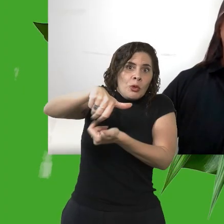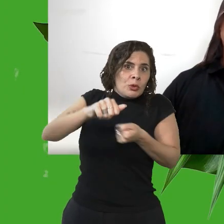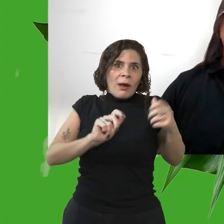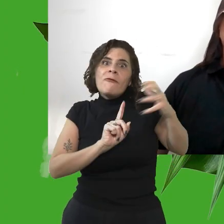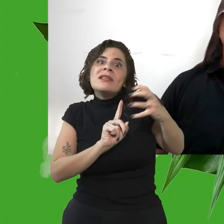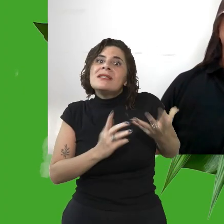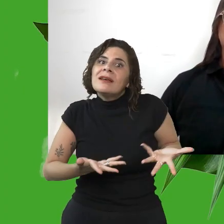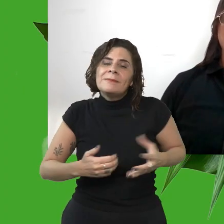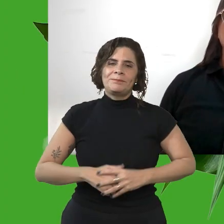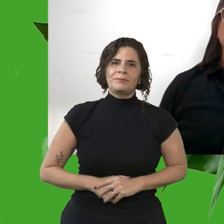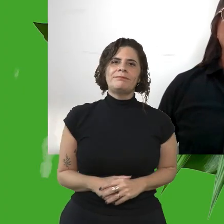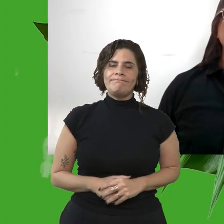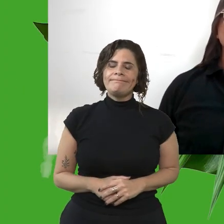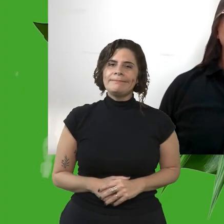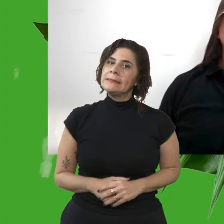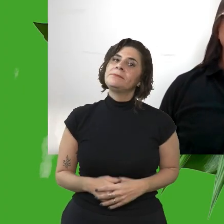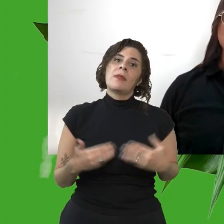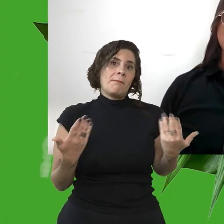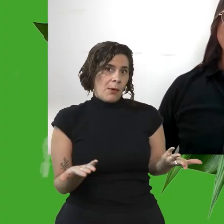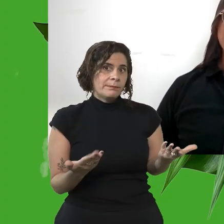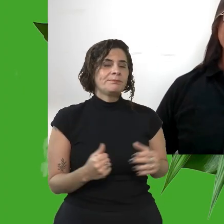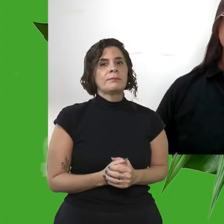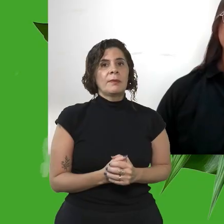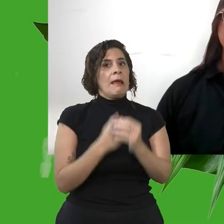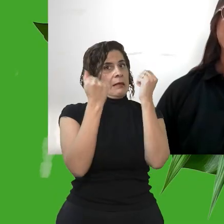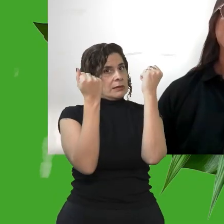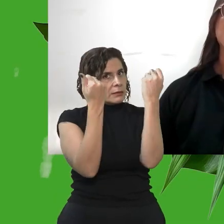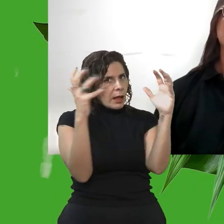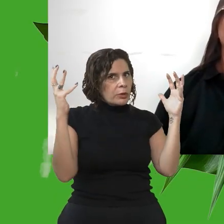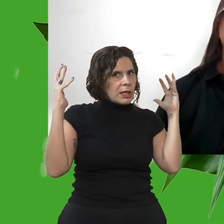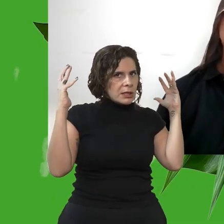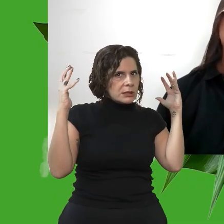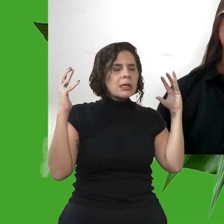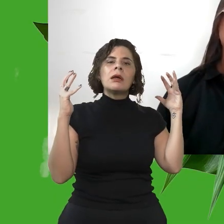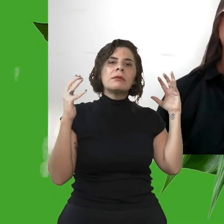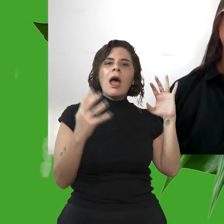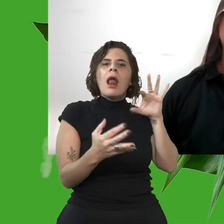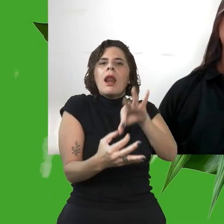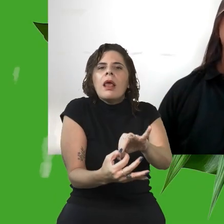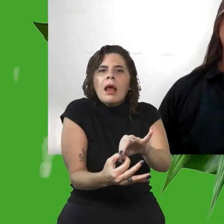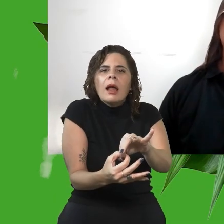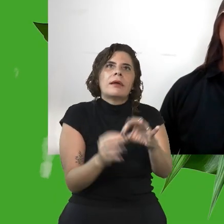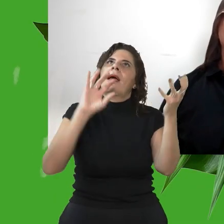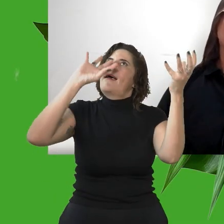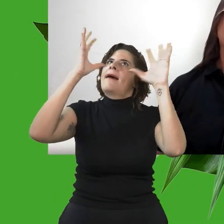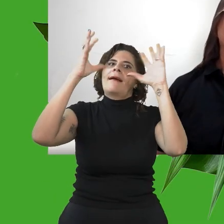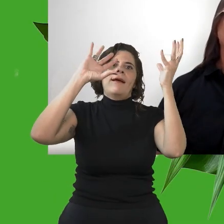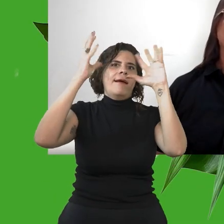Bom, a natureza ela está intimamente ligada, interligada com a questão das mudanças